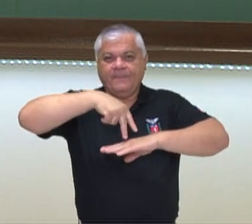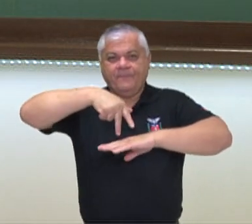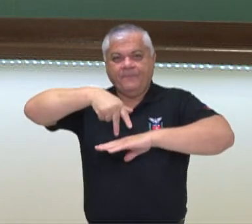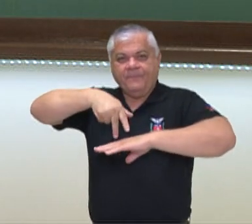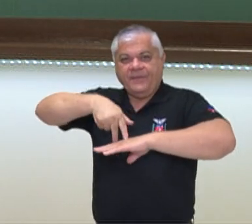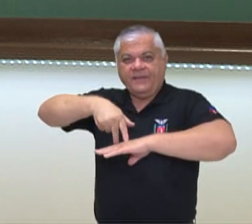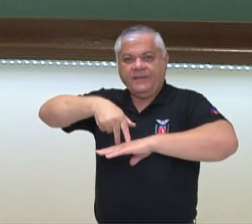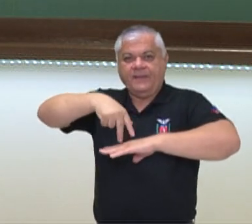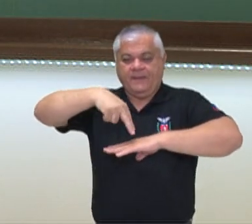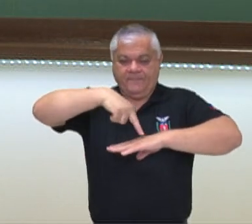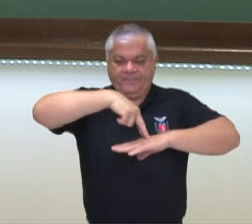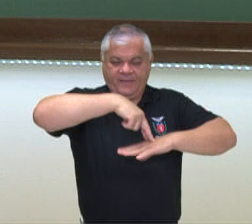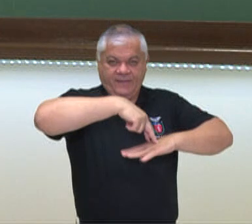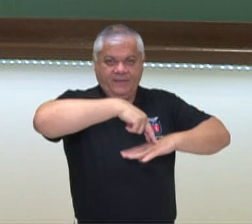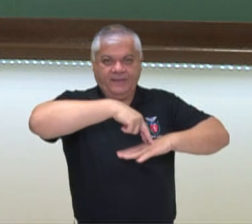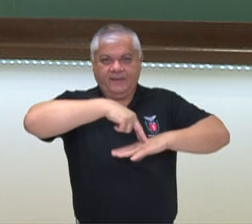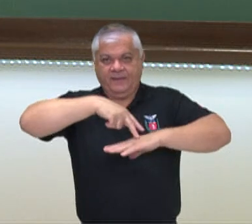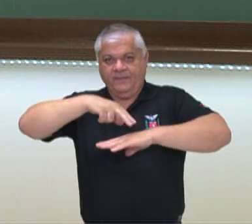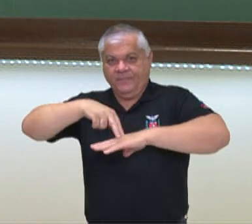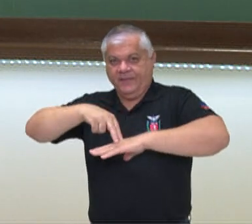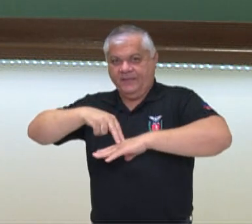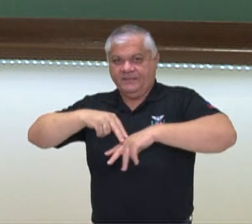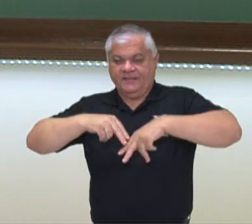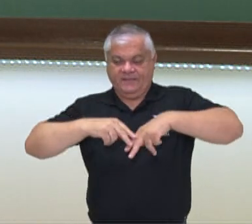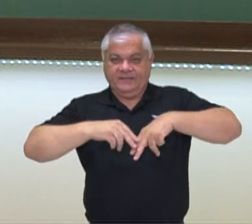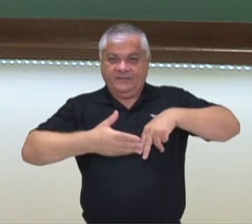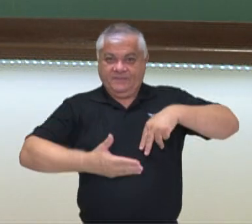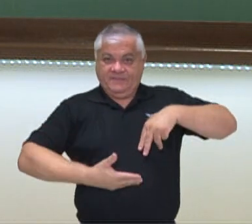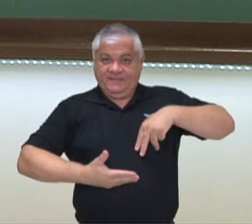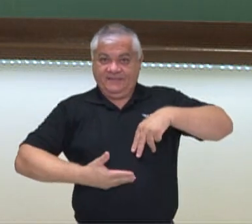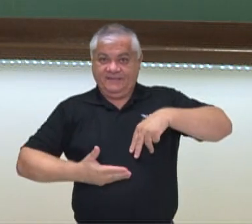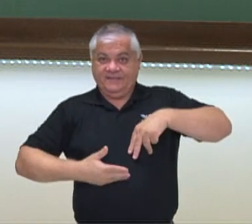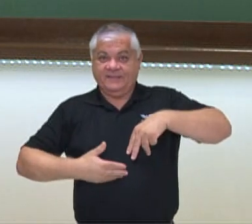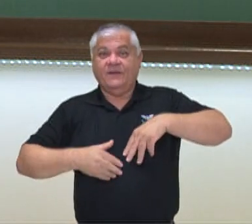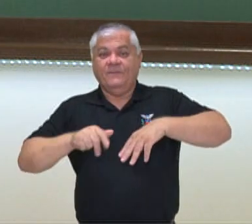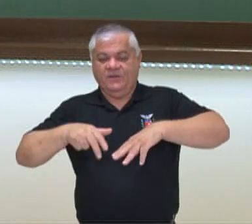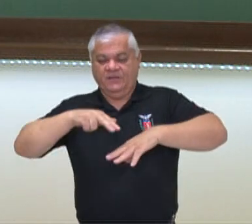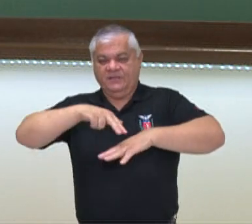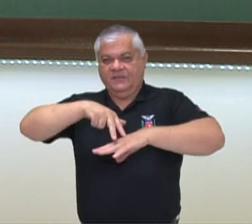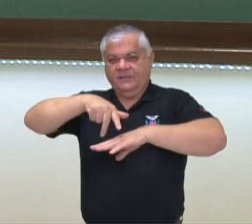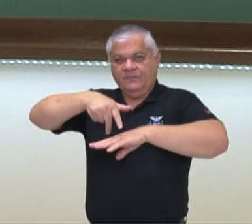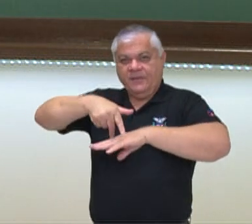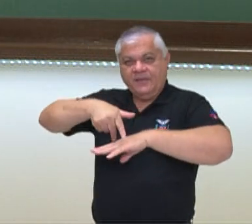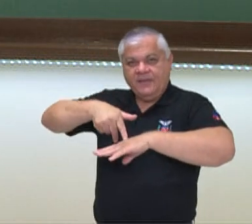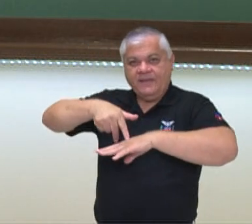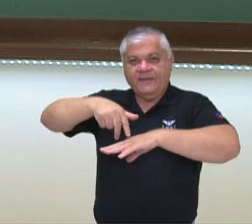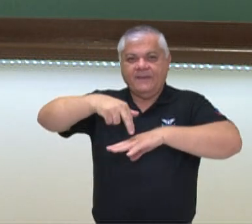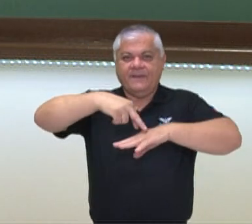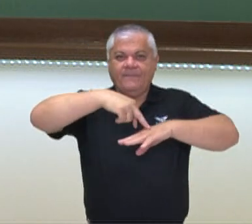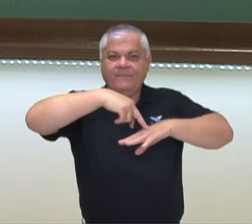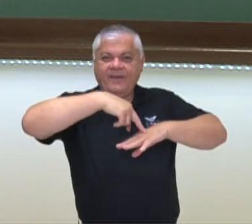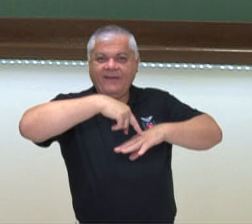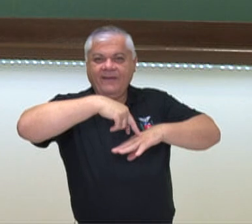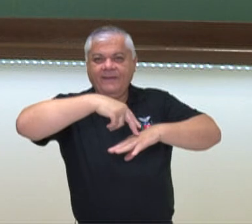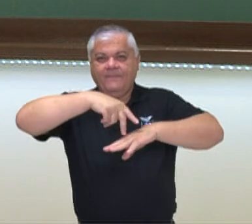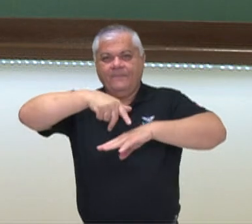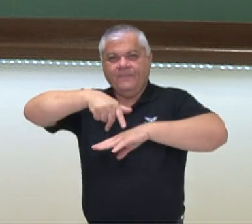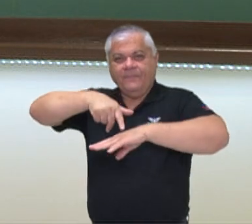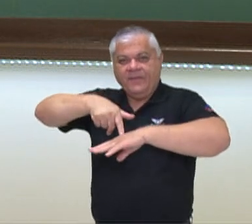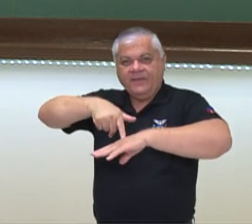de gravidade, a gente pode estar causando um desequilíbrio. Então, o capoeirista, durante a ginga, tem